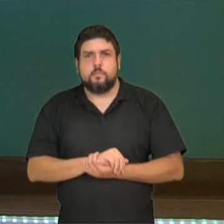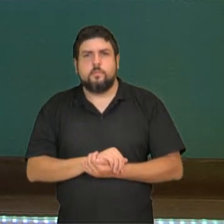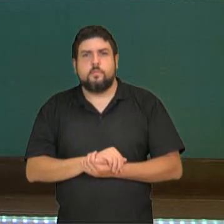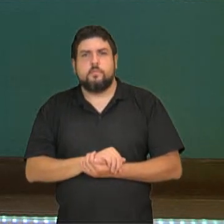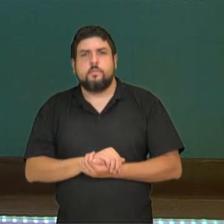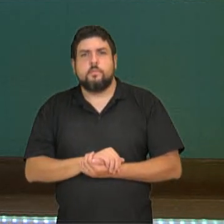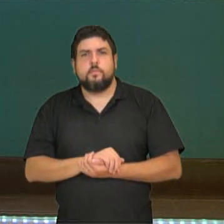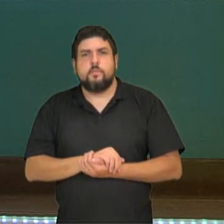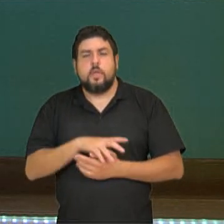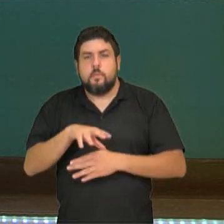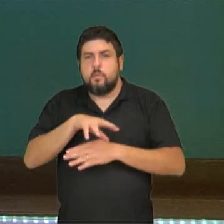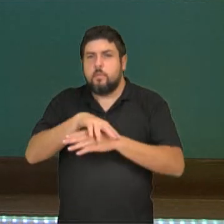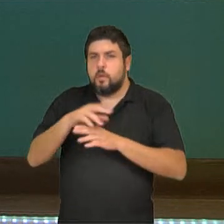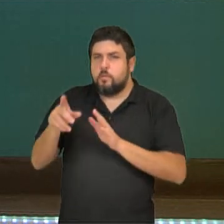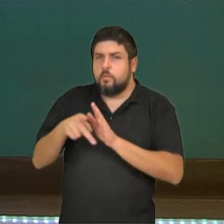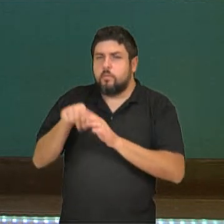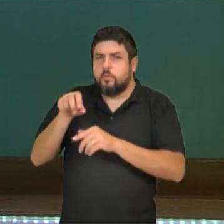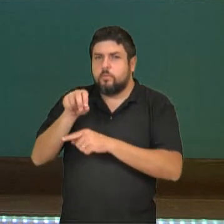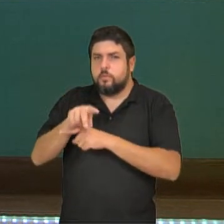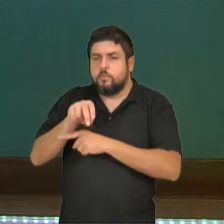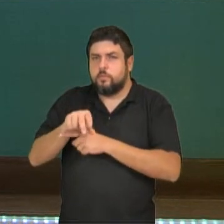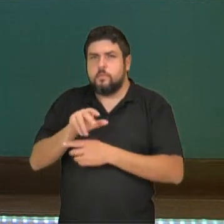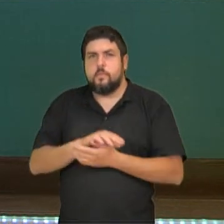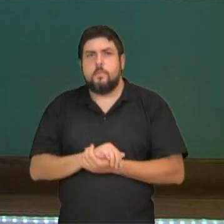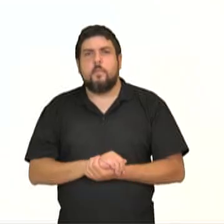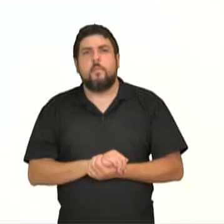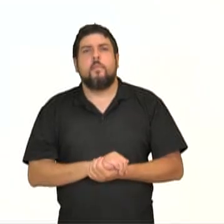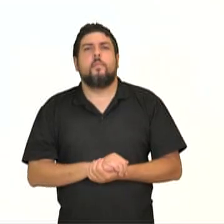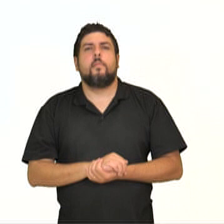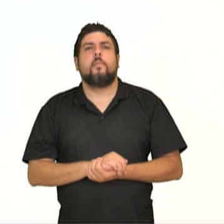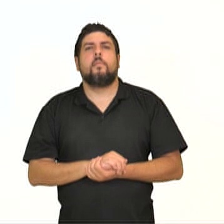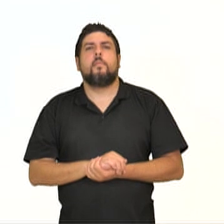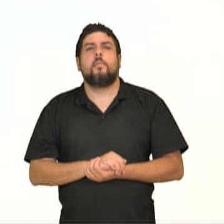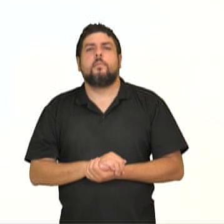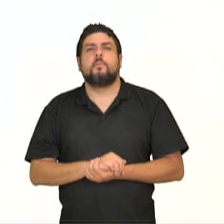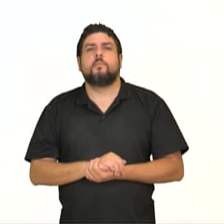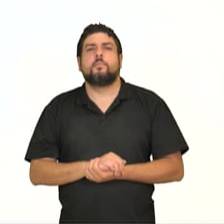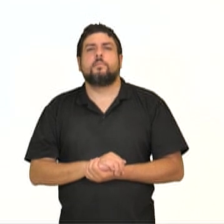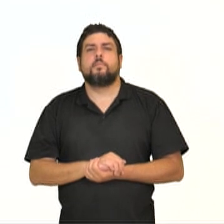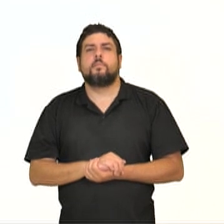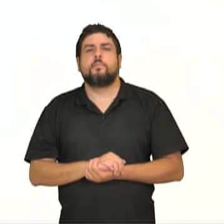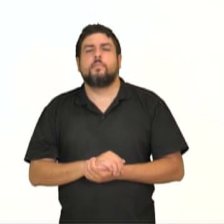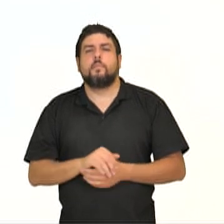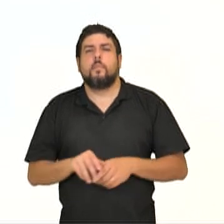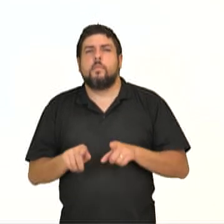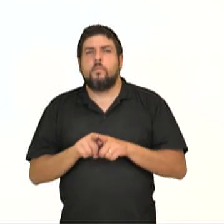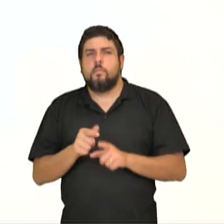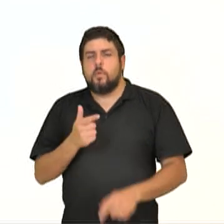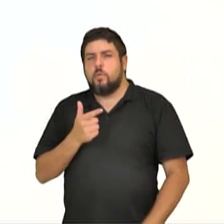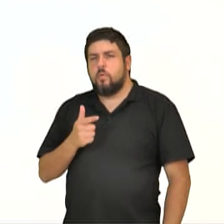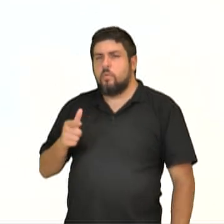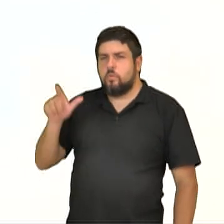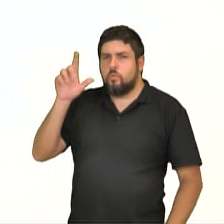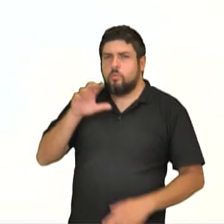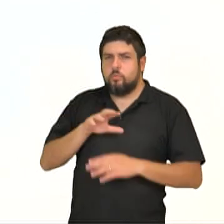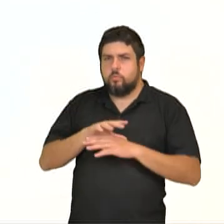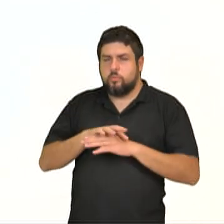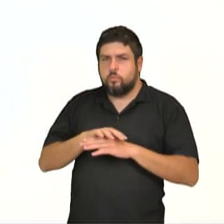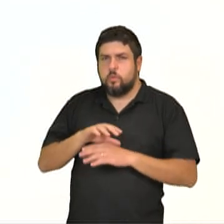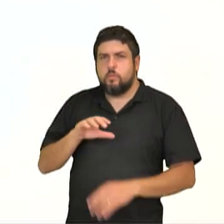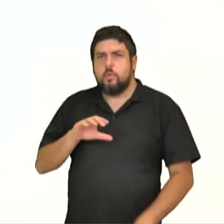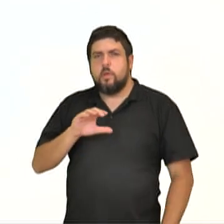viroses, doenças causadas por vírus. Uma outra doença é a candidíase, né? É uma